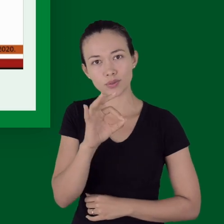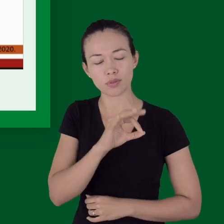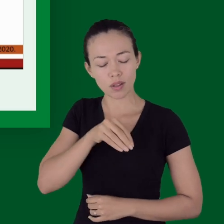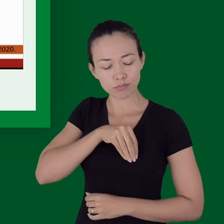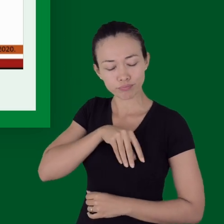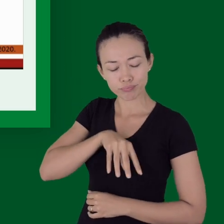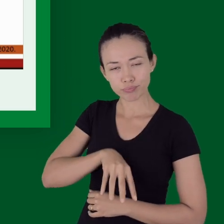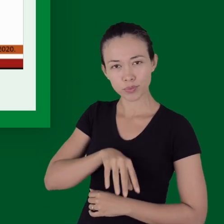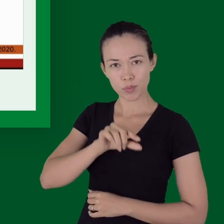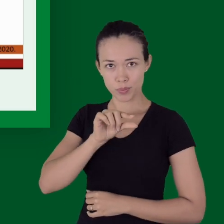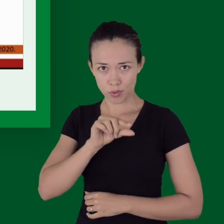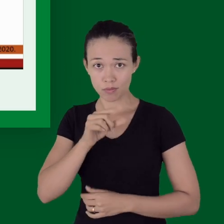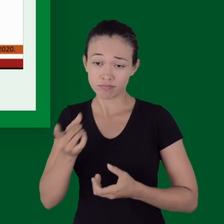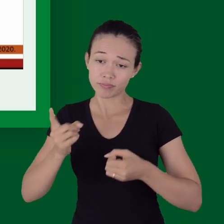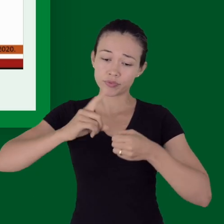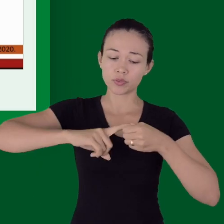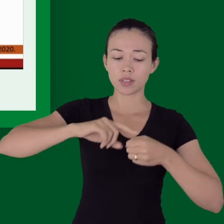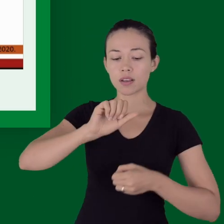percentual dos ATPs.